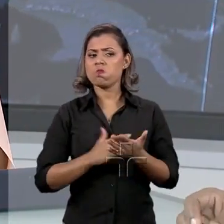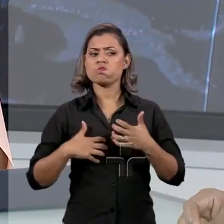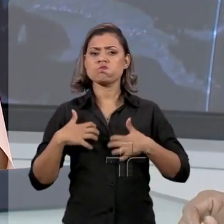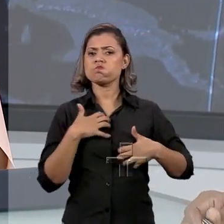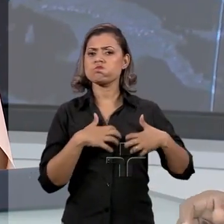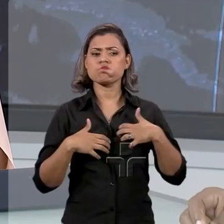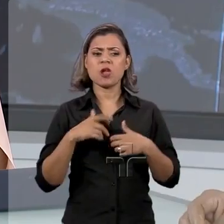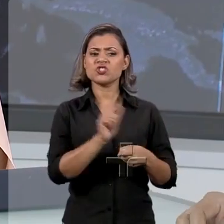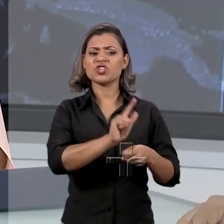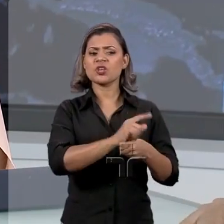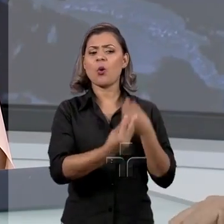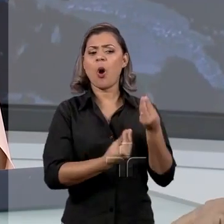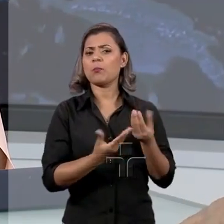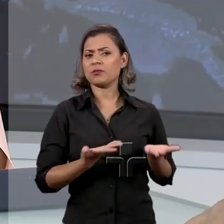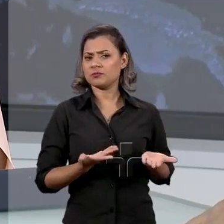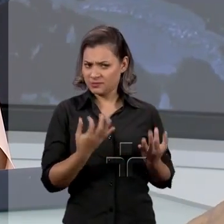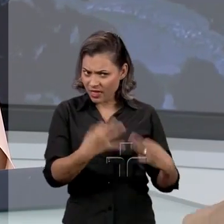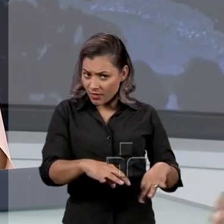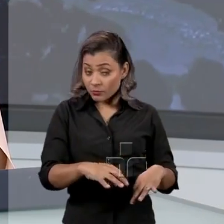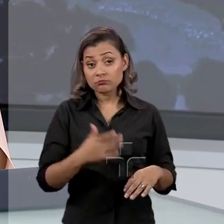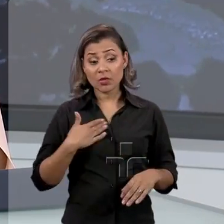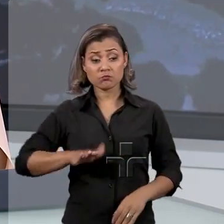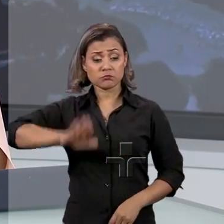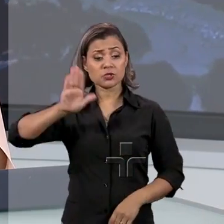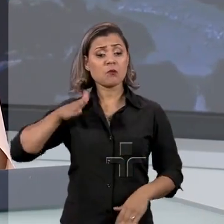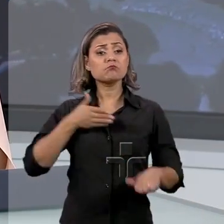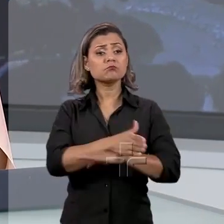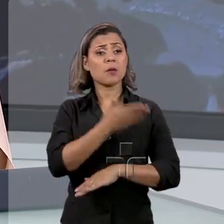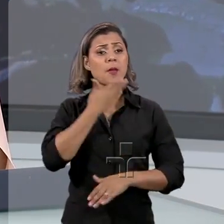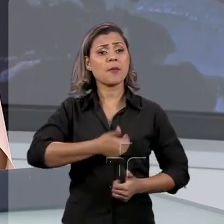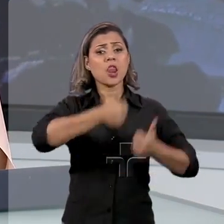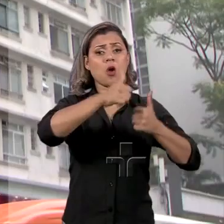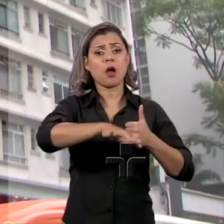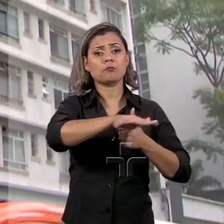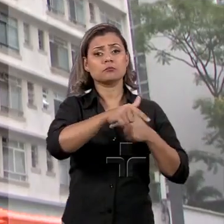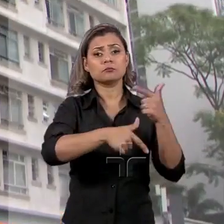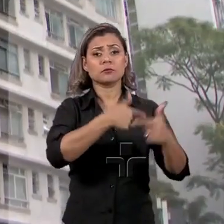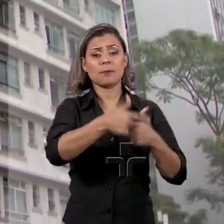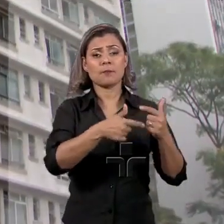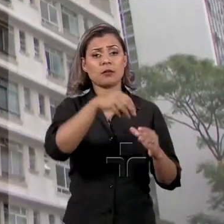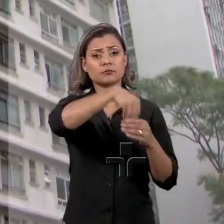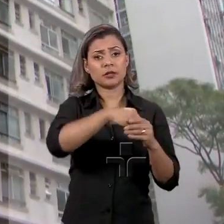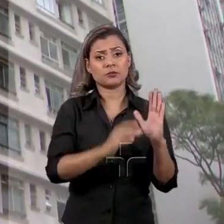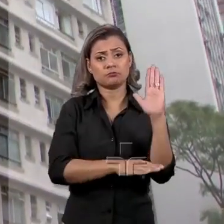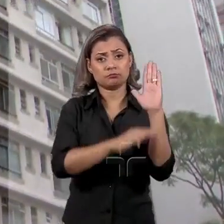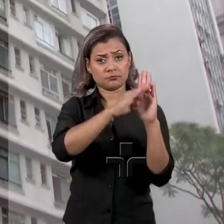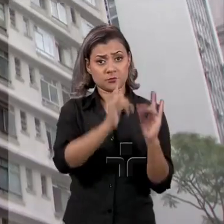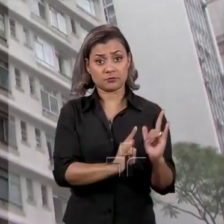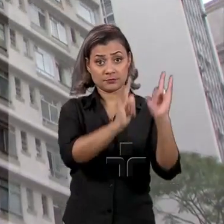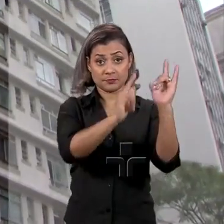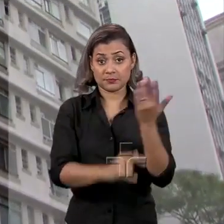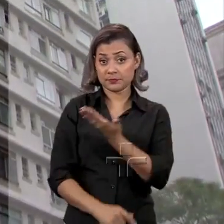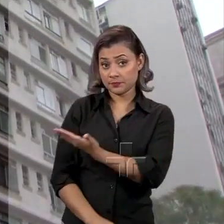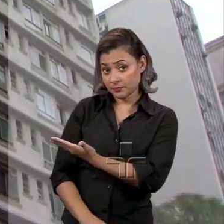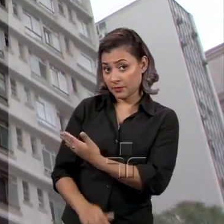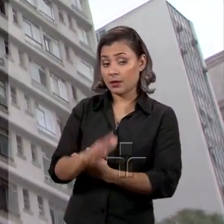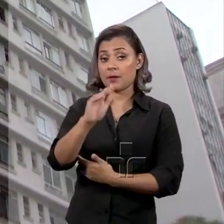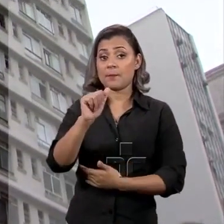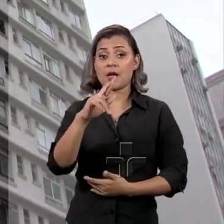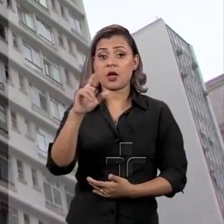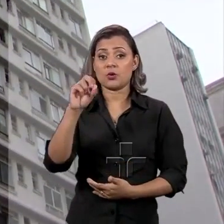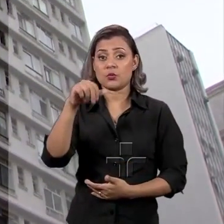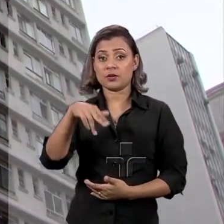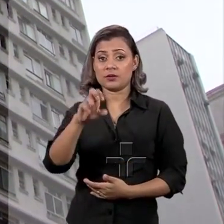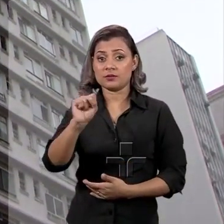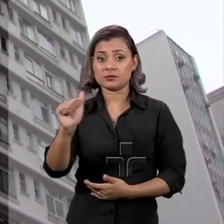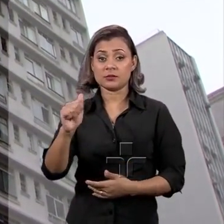gestão de condomínios e se candidatam na tentativa de melhorar a situação. Esse é o edifício Baronesa de Arari, um dos